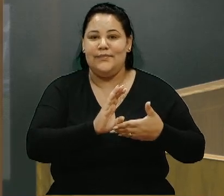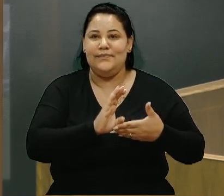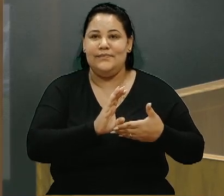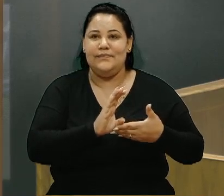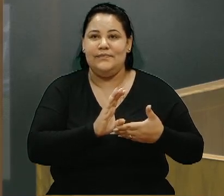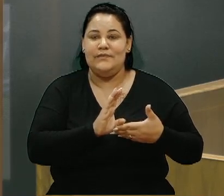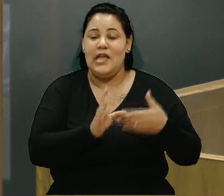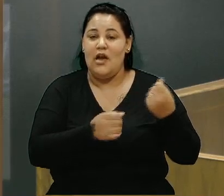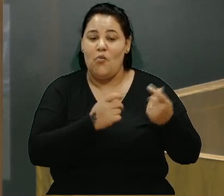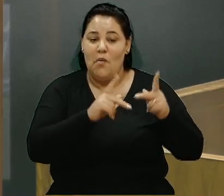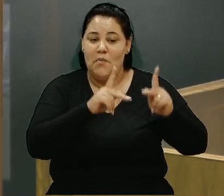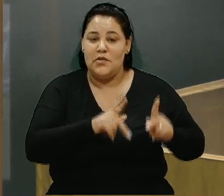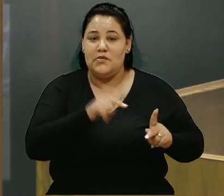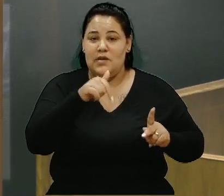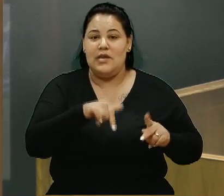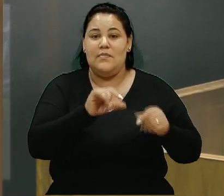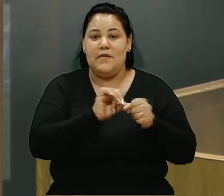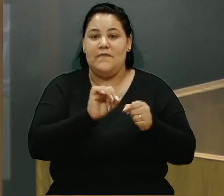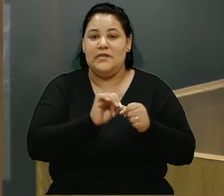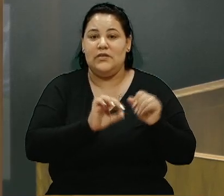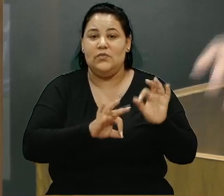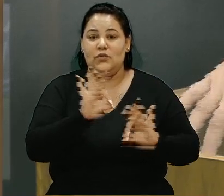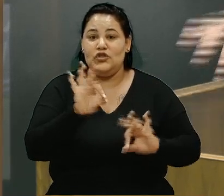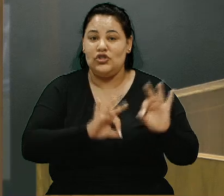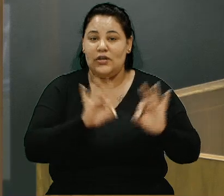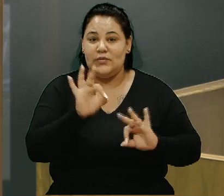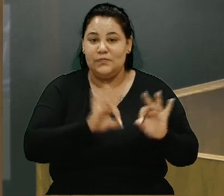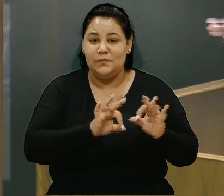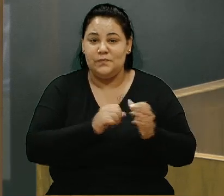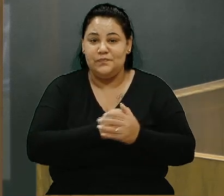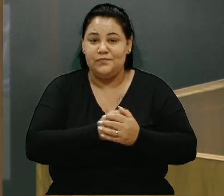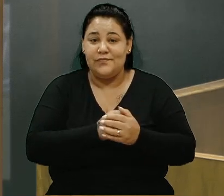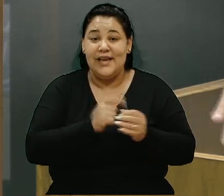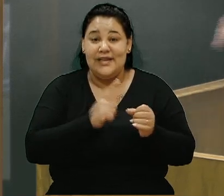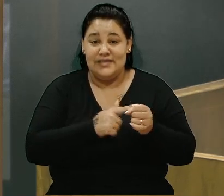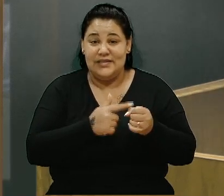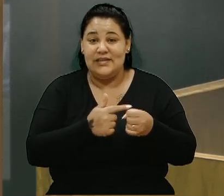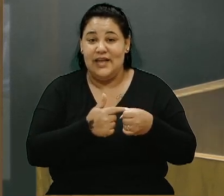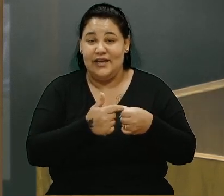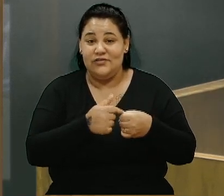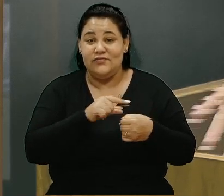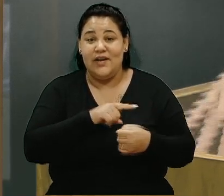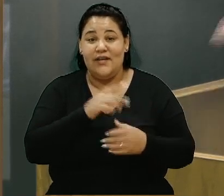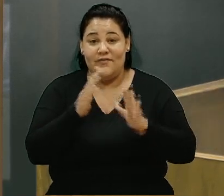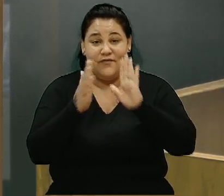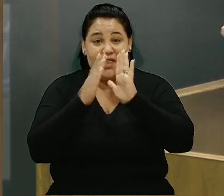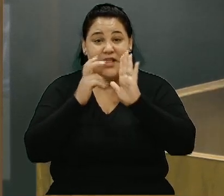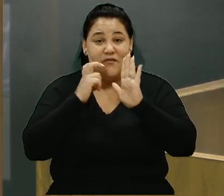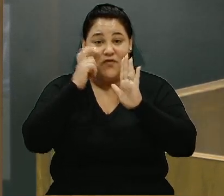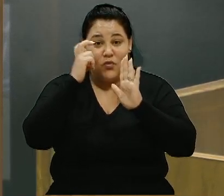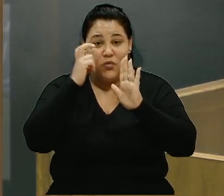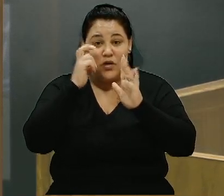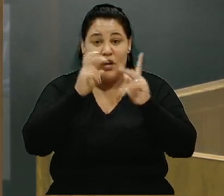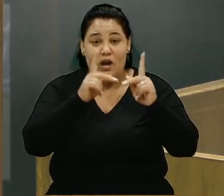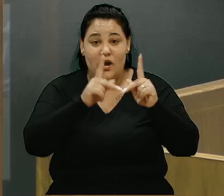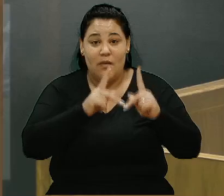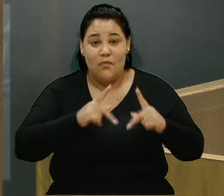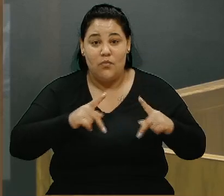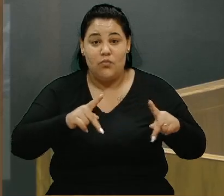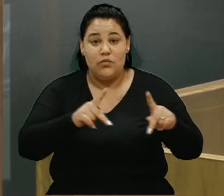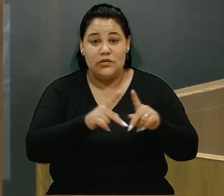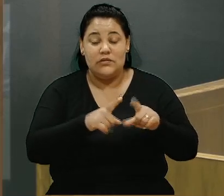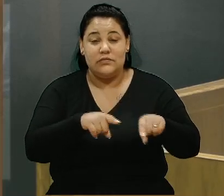aqui para fazer os projetos, permite uma parte, vereador. A cidade vai passar vergonha e a população